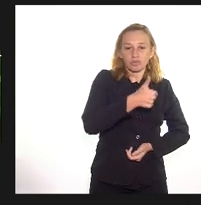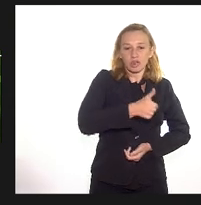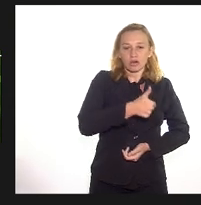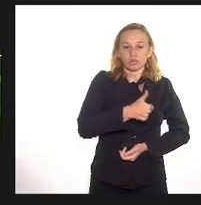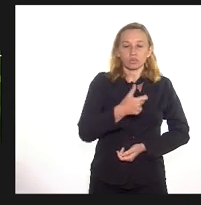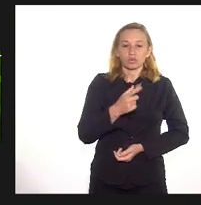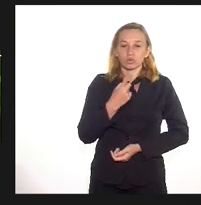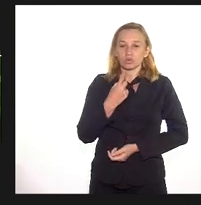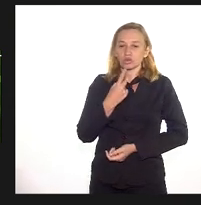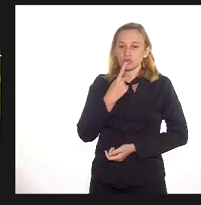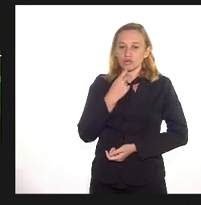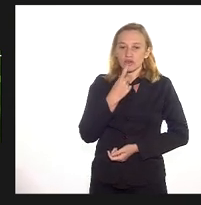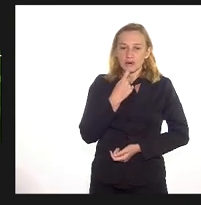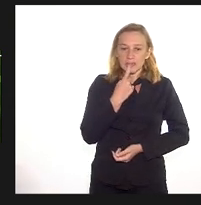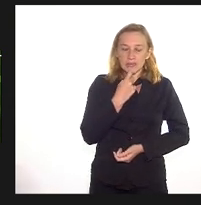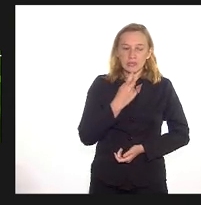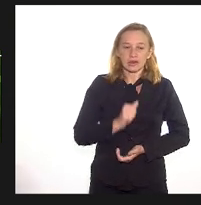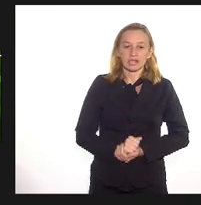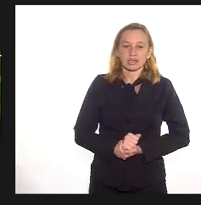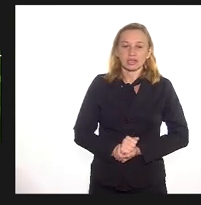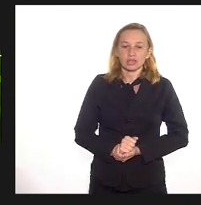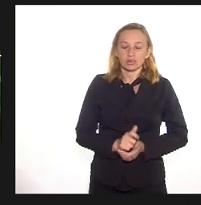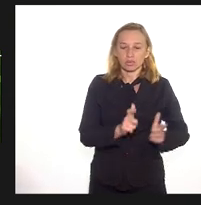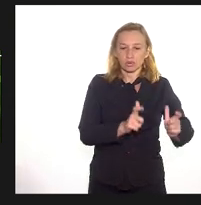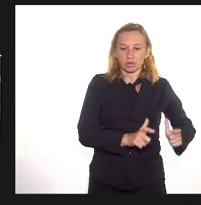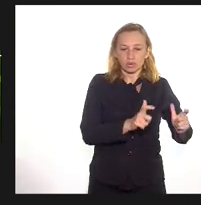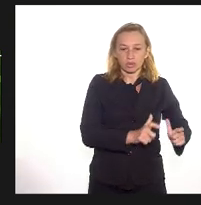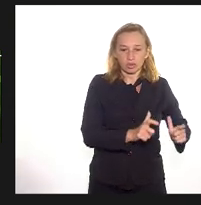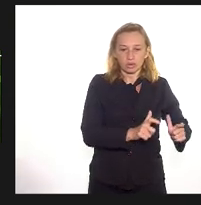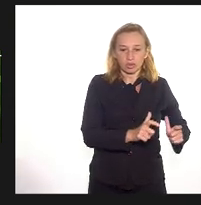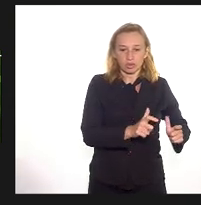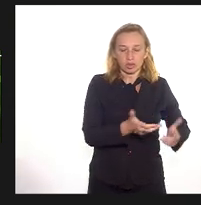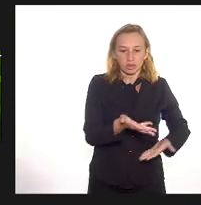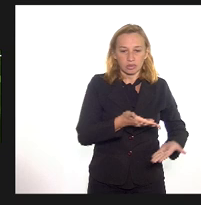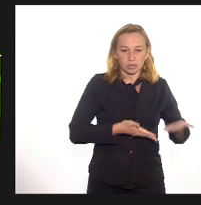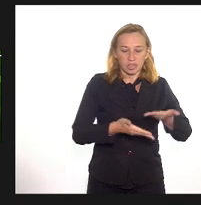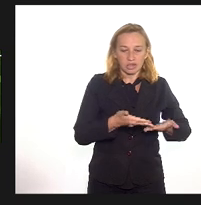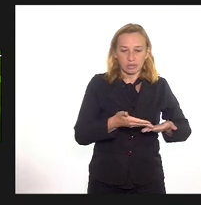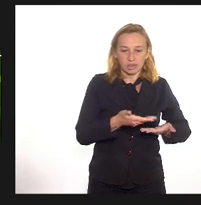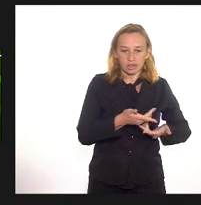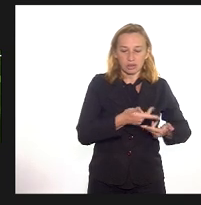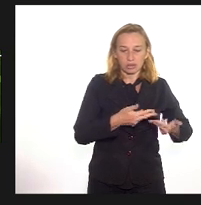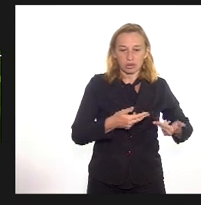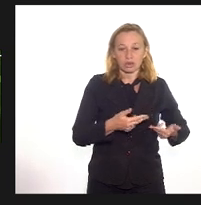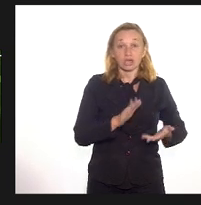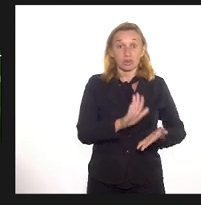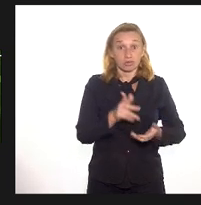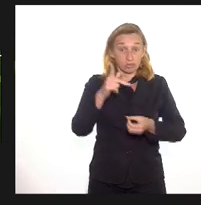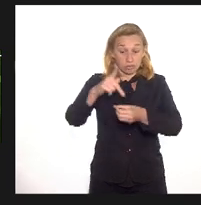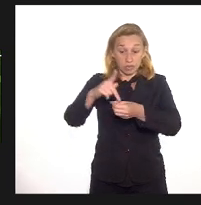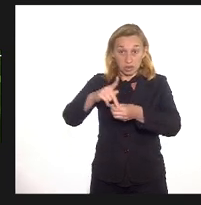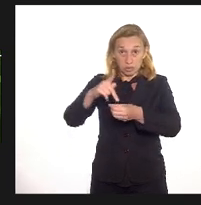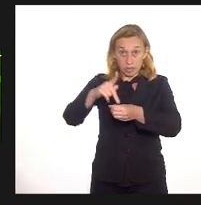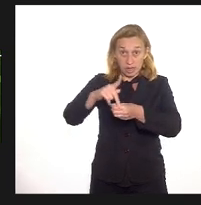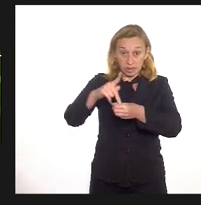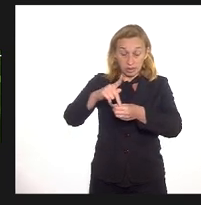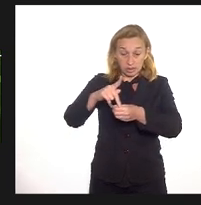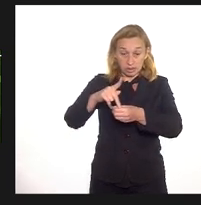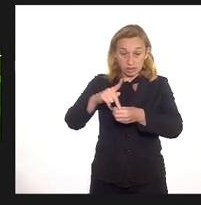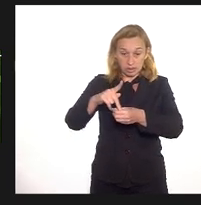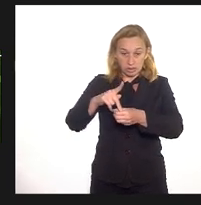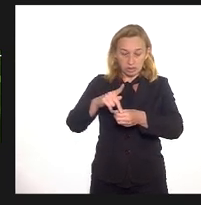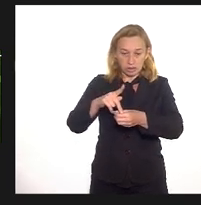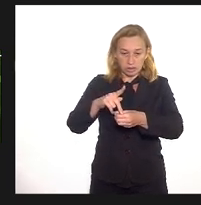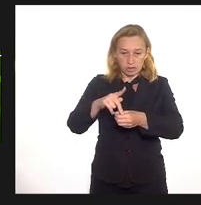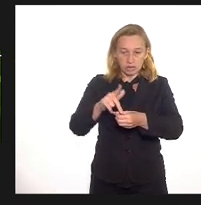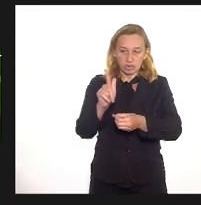vermelho, a parcela de participação. Imaginemos o seguinte, a Petrobras está escoando